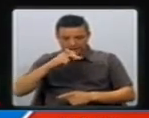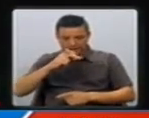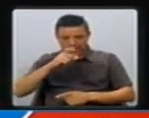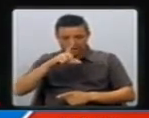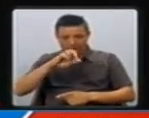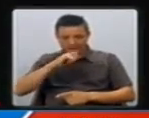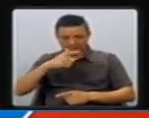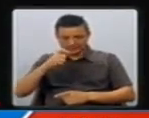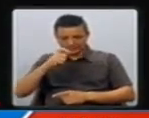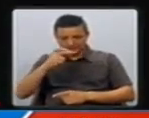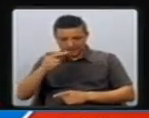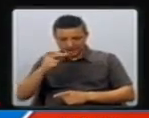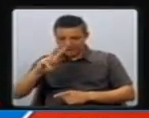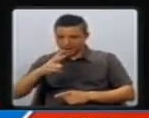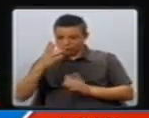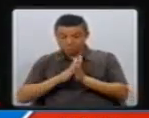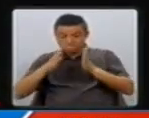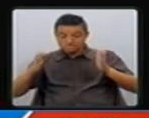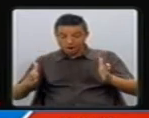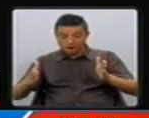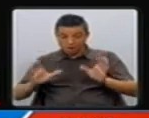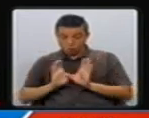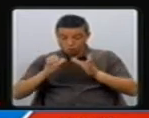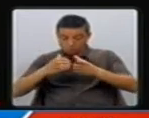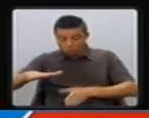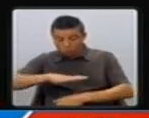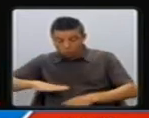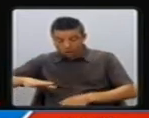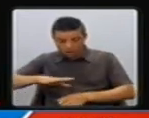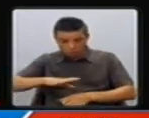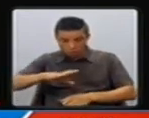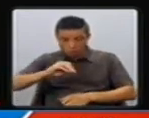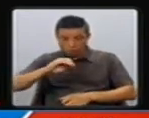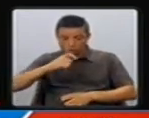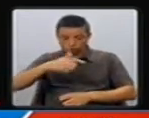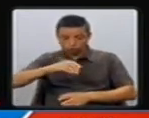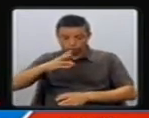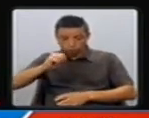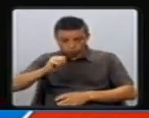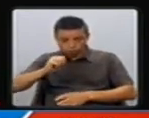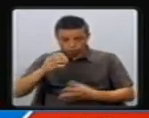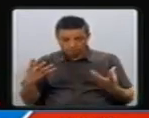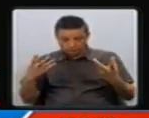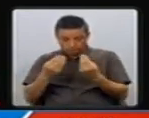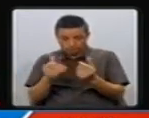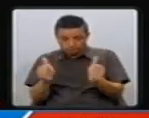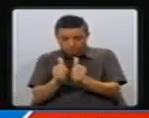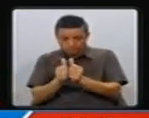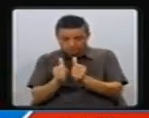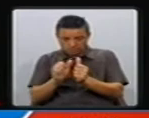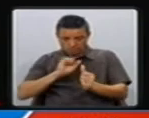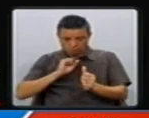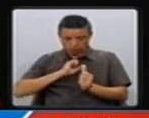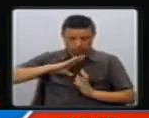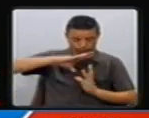também a galáxia de Andrómeda, as duas maiores galáxias deste grupo local, deste bairro cósmico onde estão grande parte das galáxias mais próximas da nossa. Ora